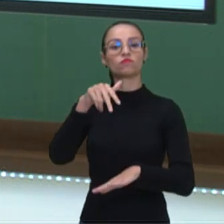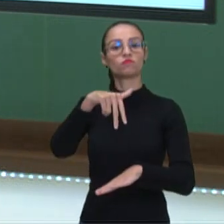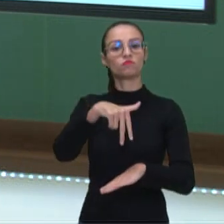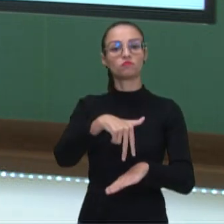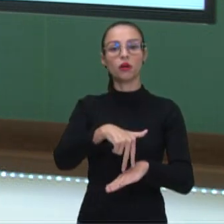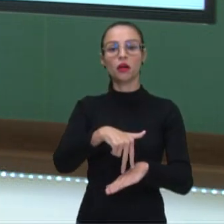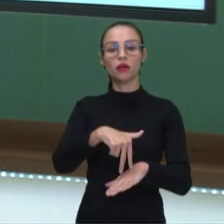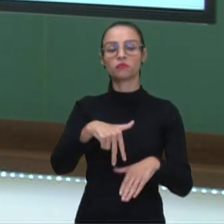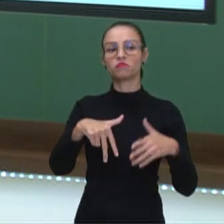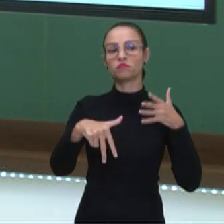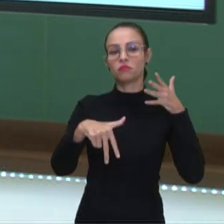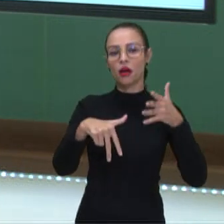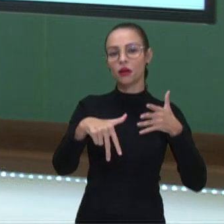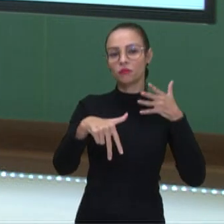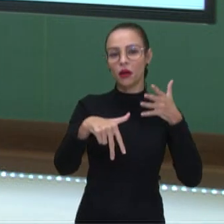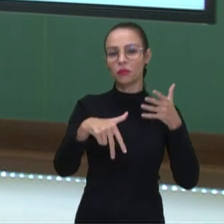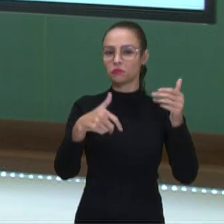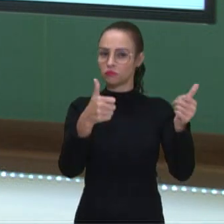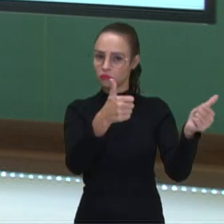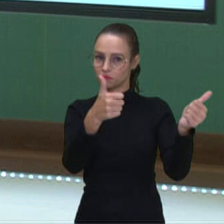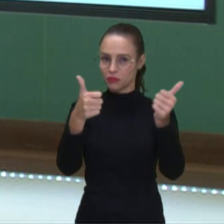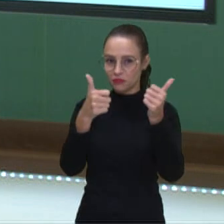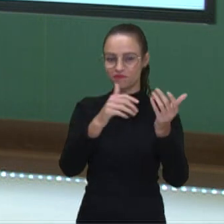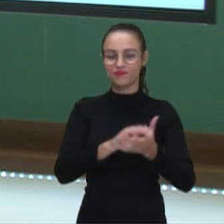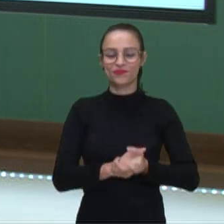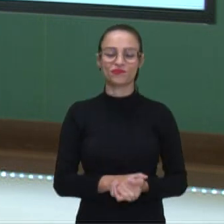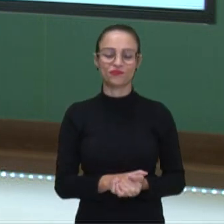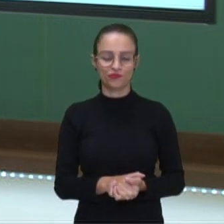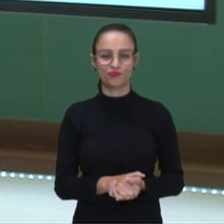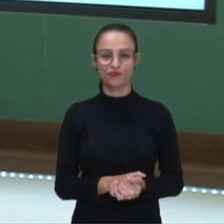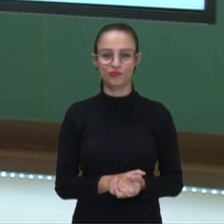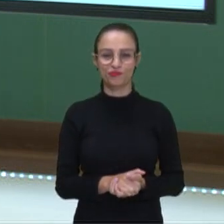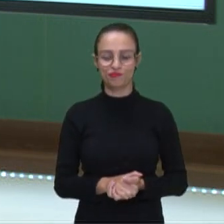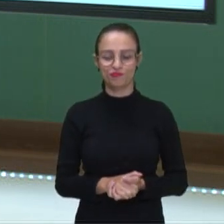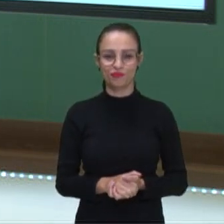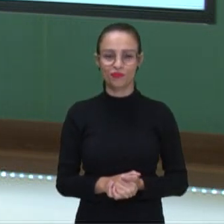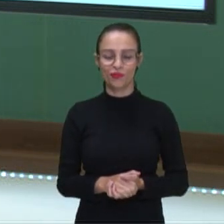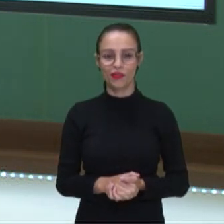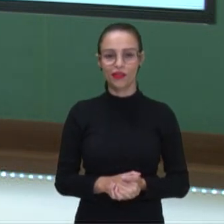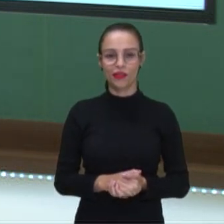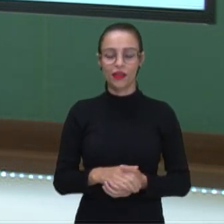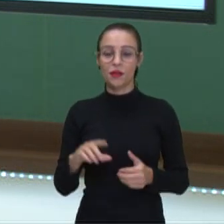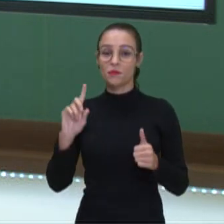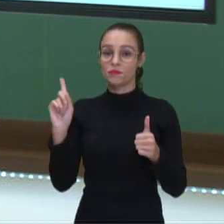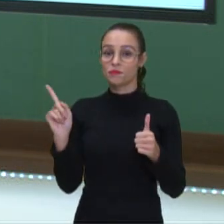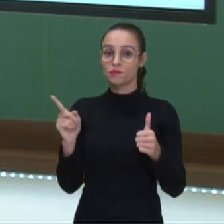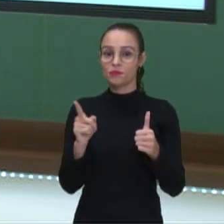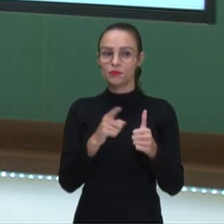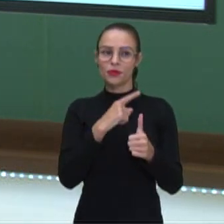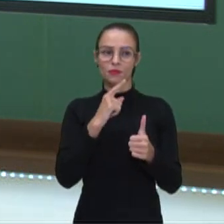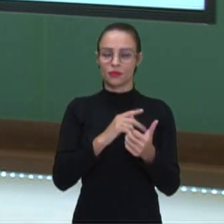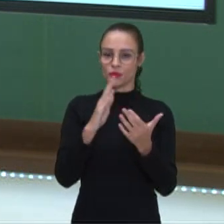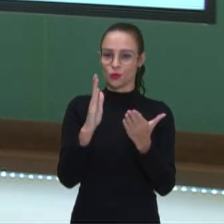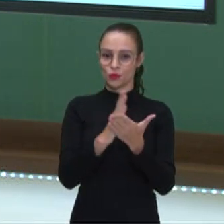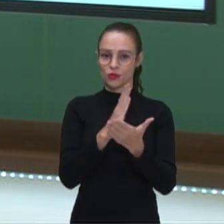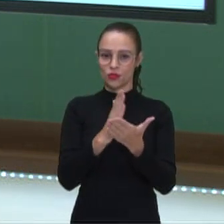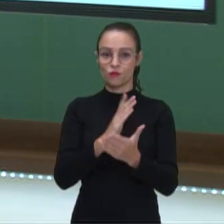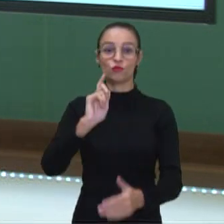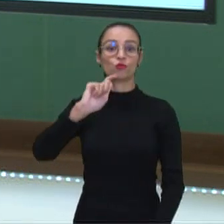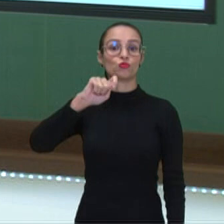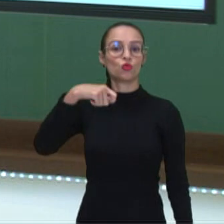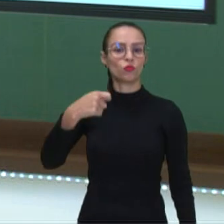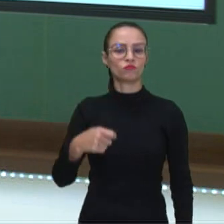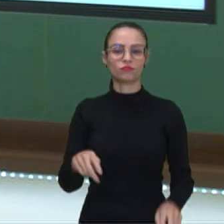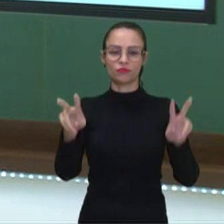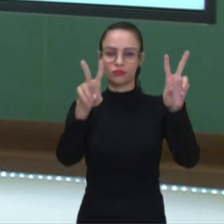bem em público e com desenvoltura. Então aqui, né? A primeira obra, né, sobre a oratória é